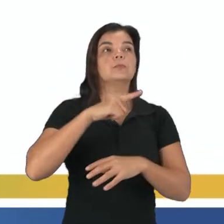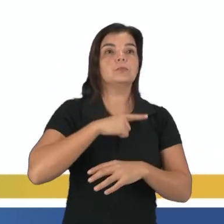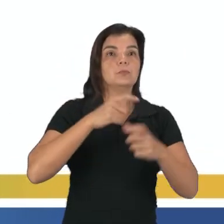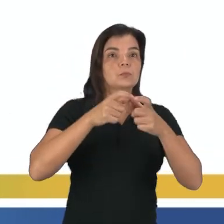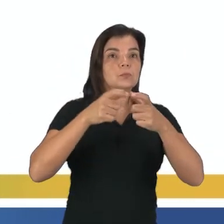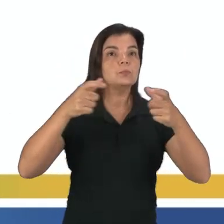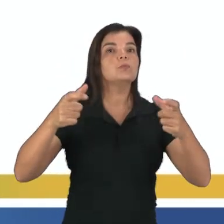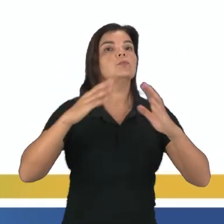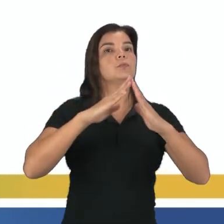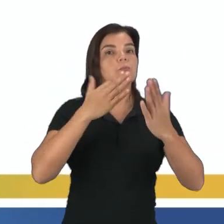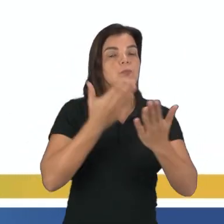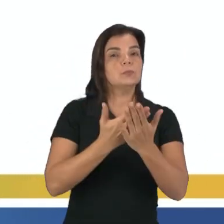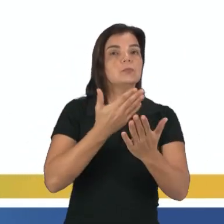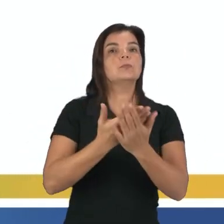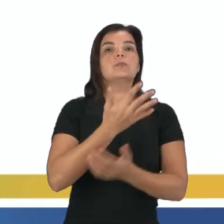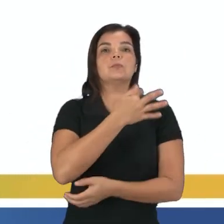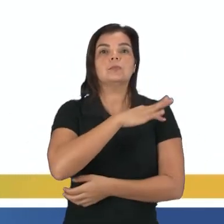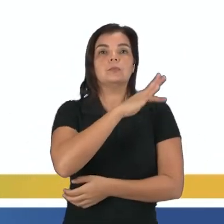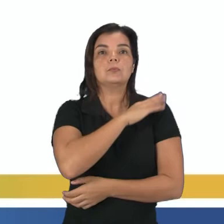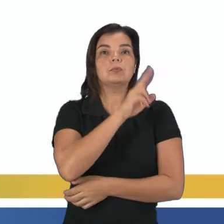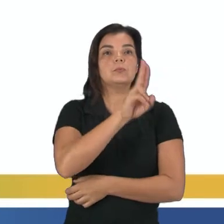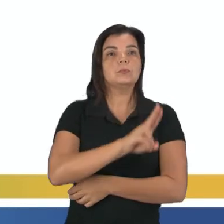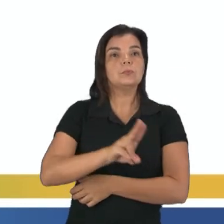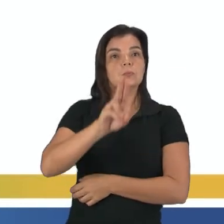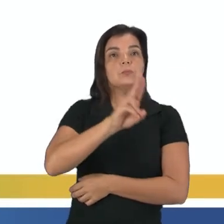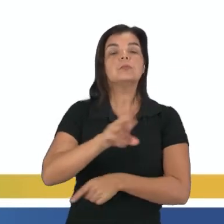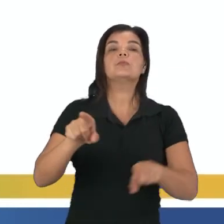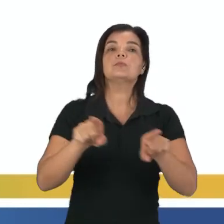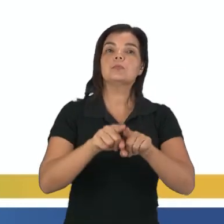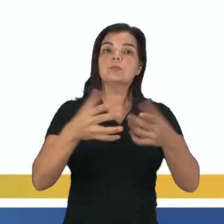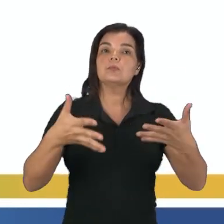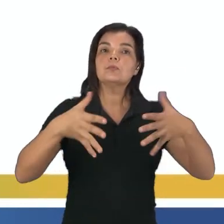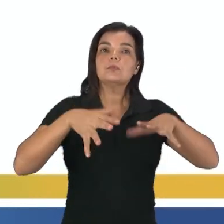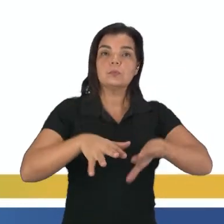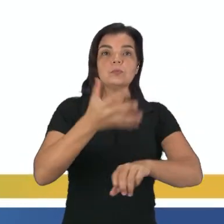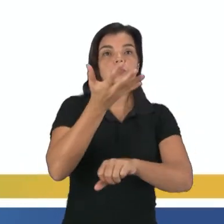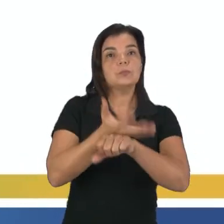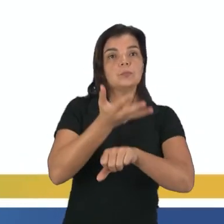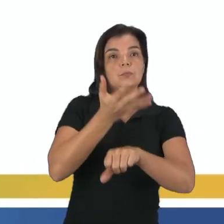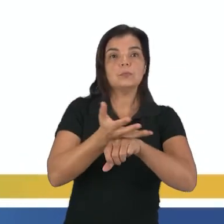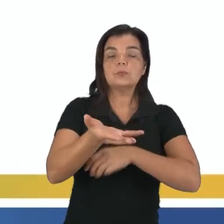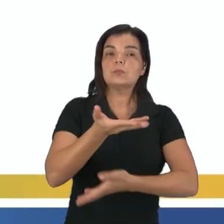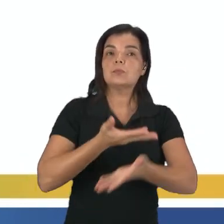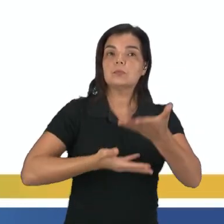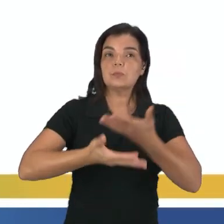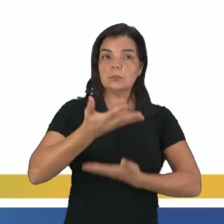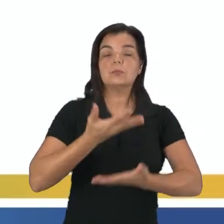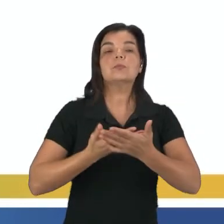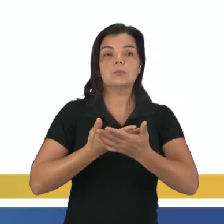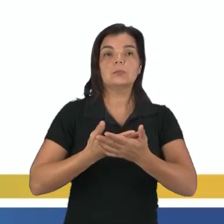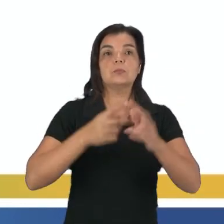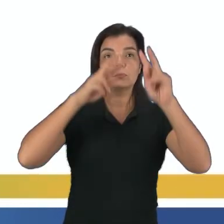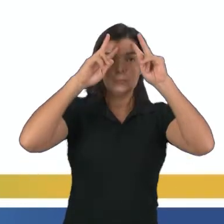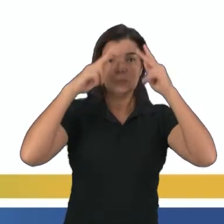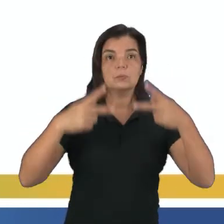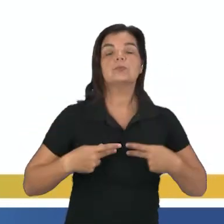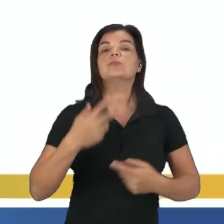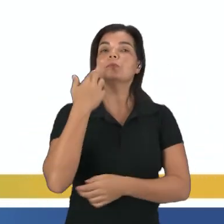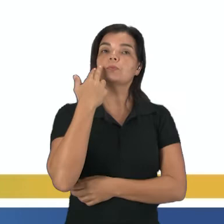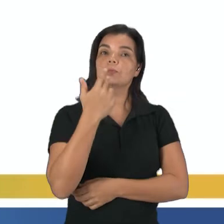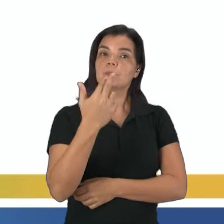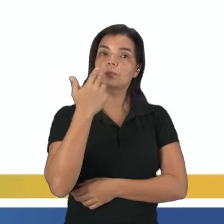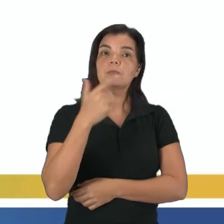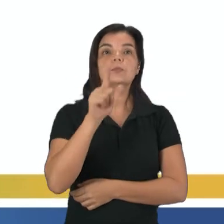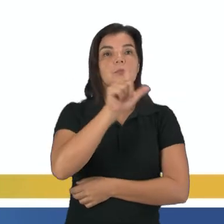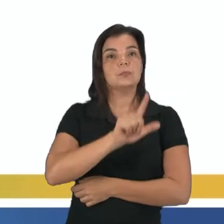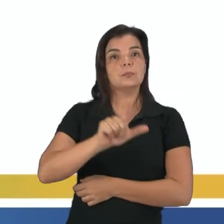de escolas, faculdades e universidades, bem como a inclusão de disciplinas relacionadas a humanidades, como as disciplinas nas